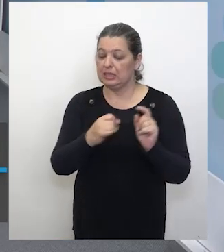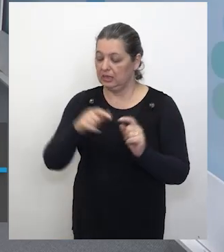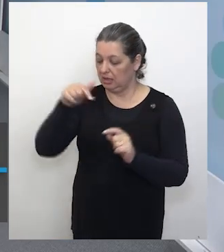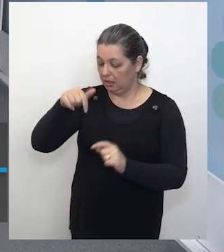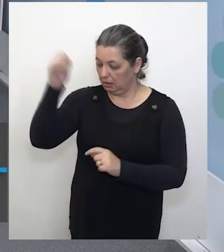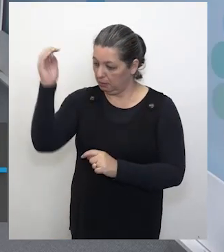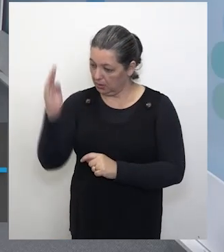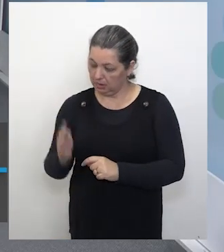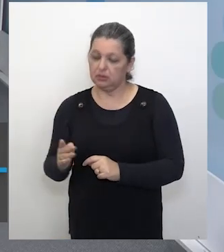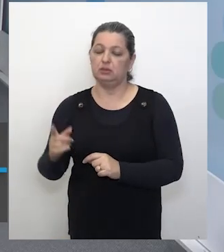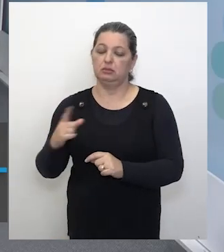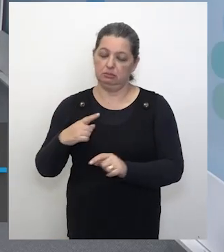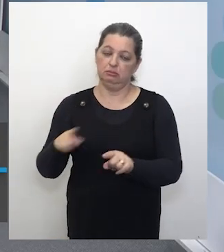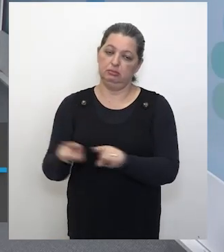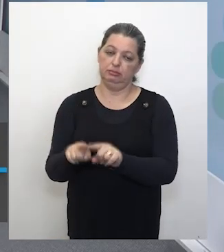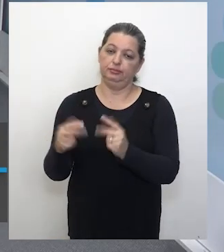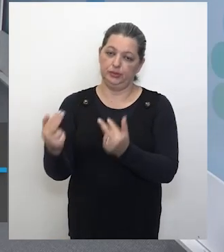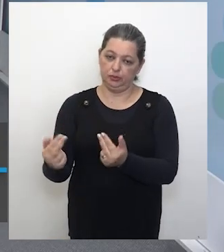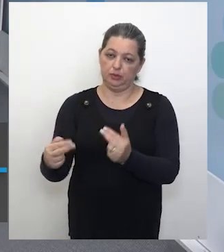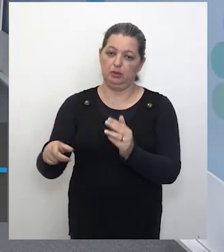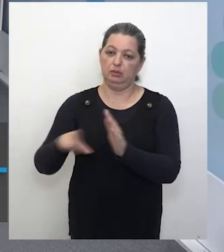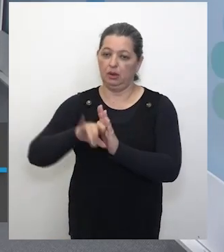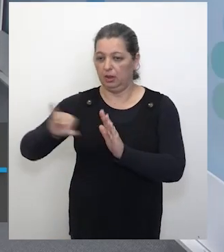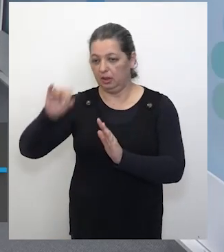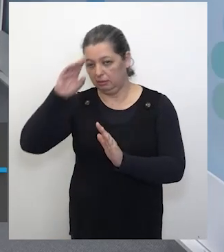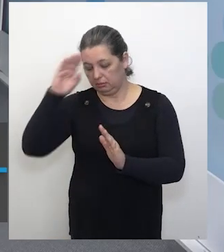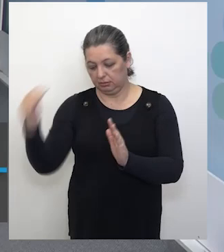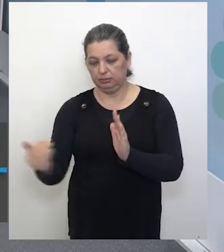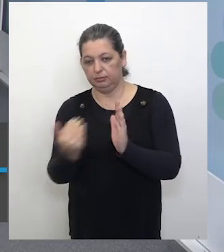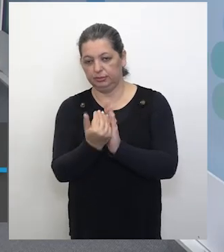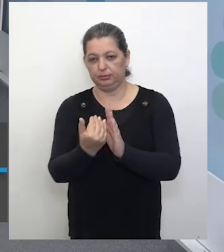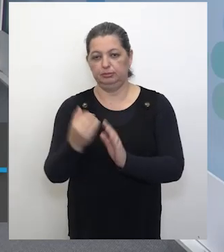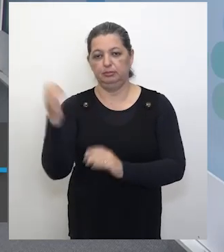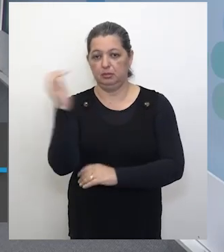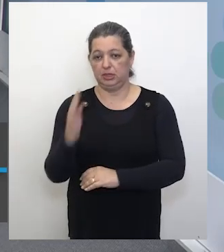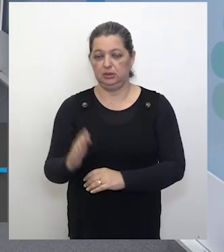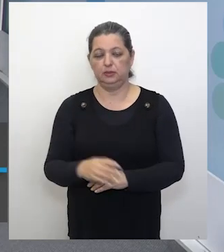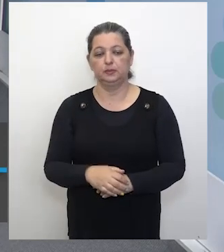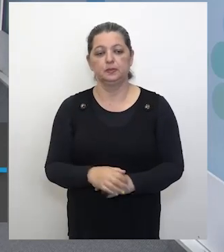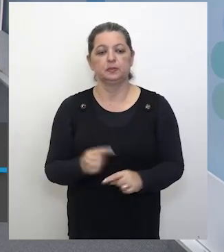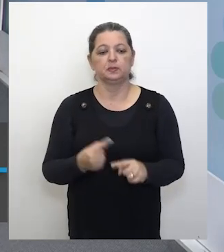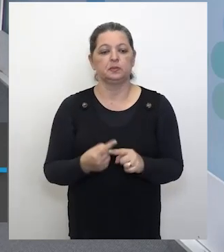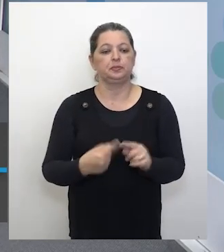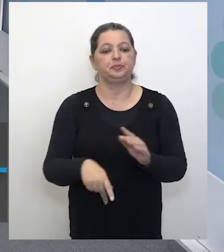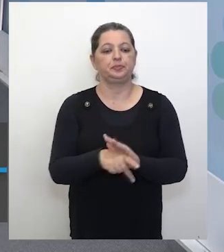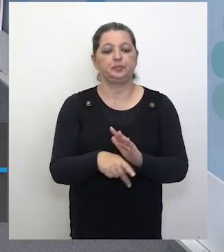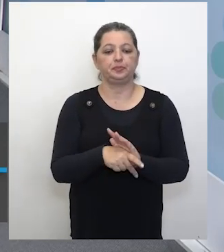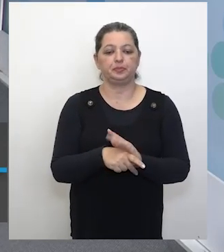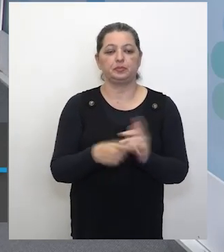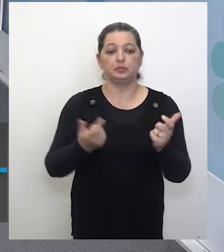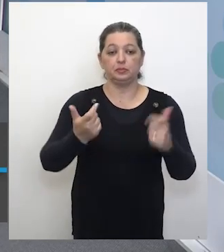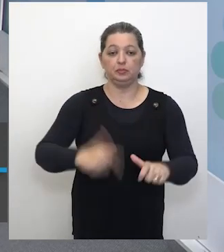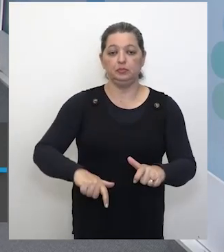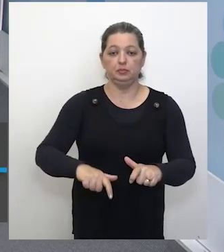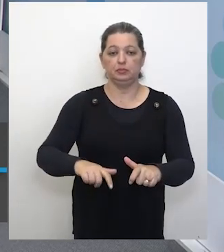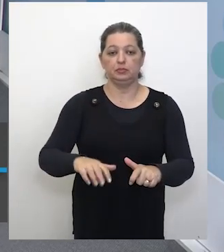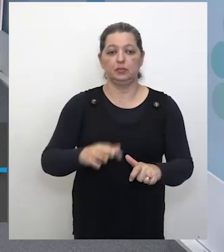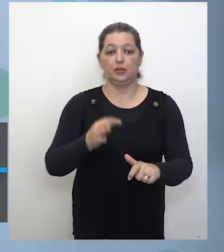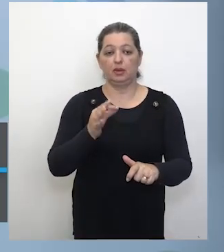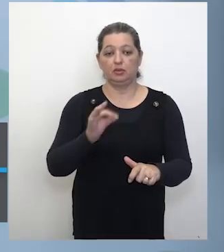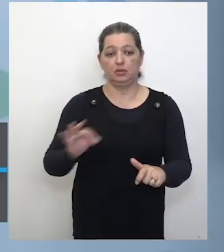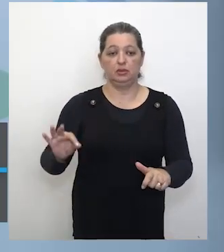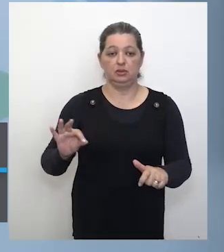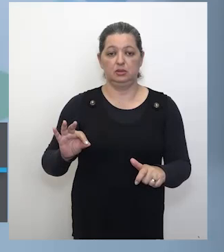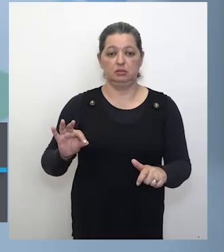isso. O professor Antônio acabou de colocar aqui que a Guiana Francesa é um território francês fora